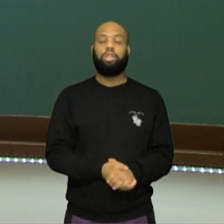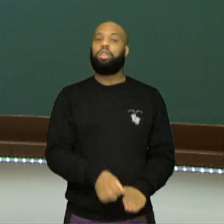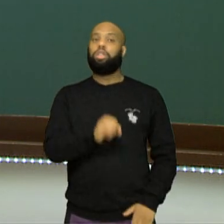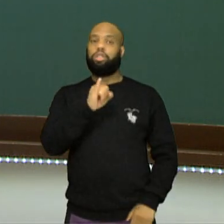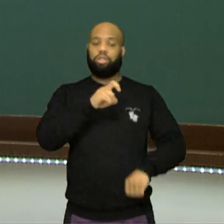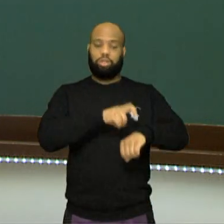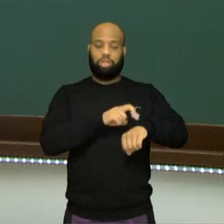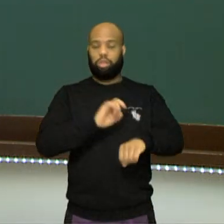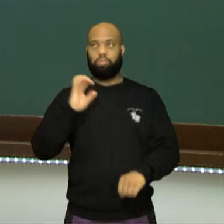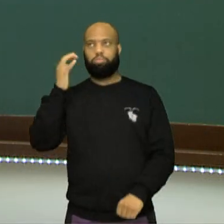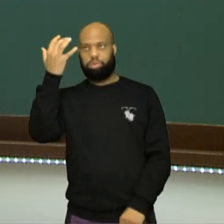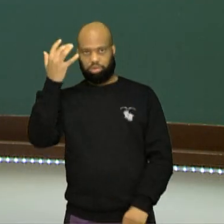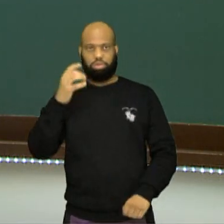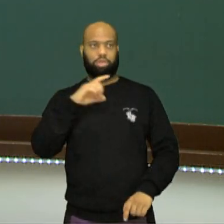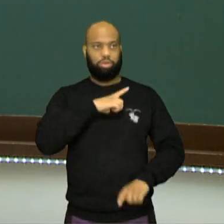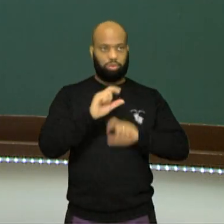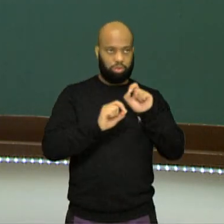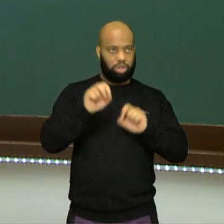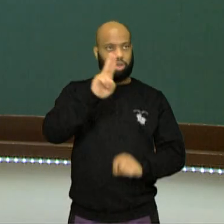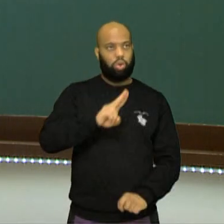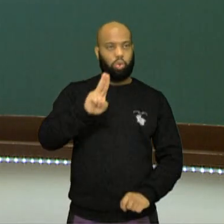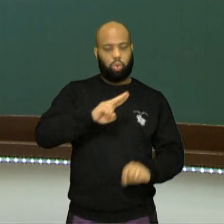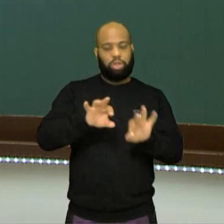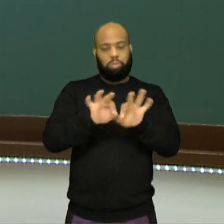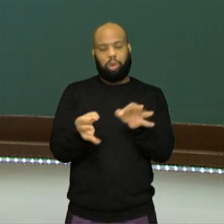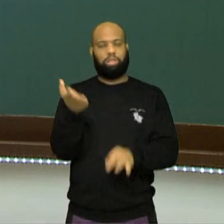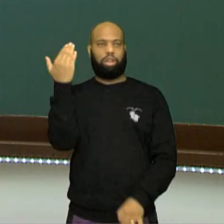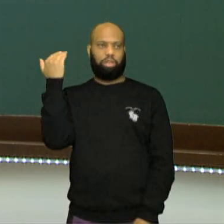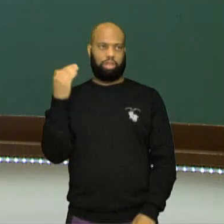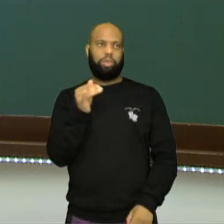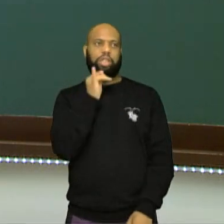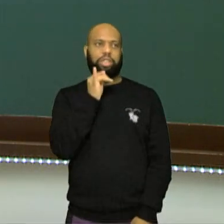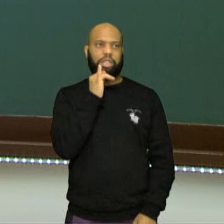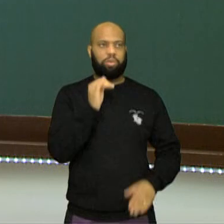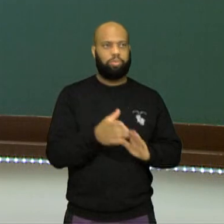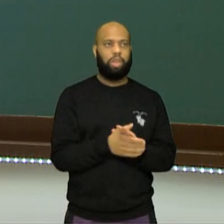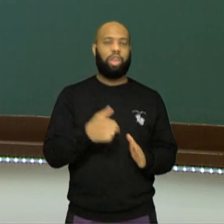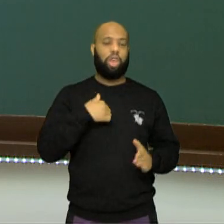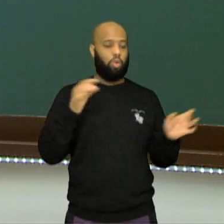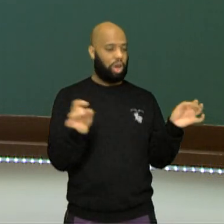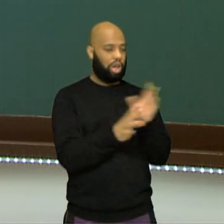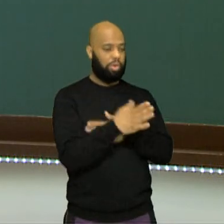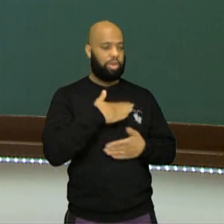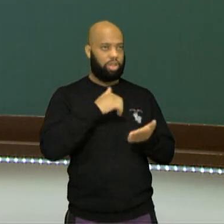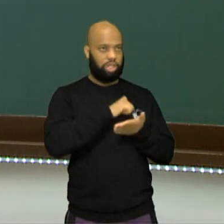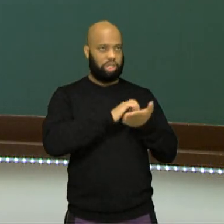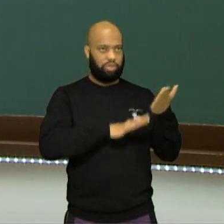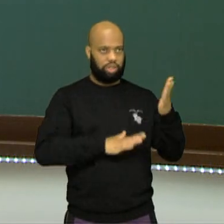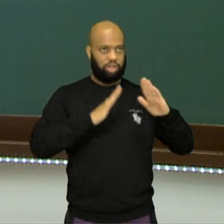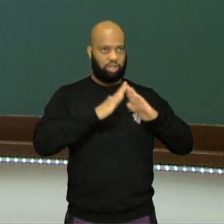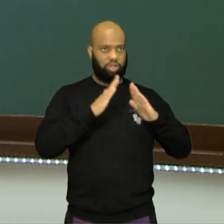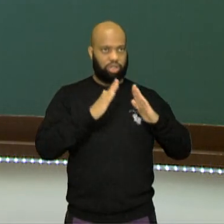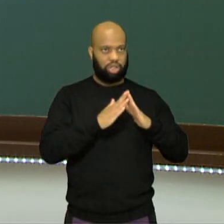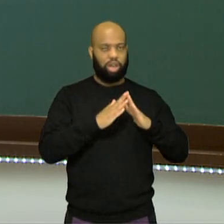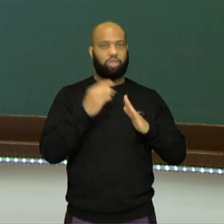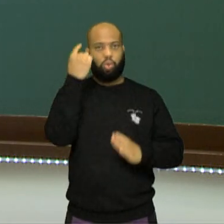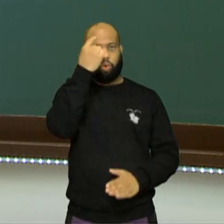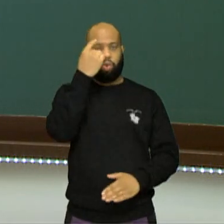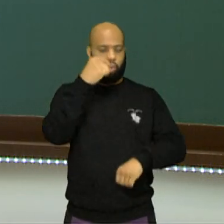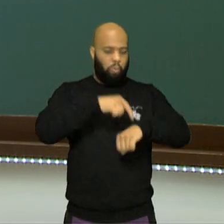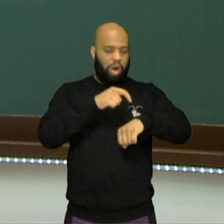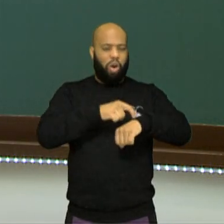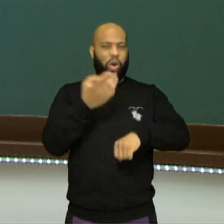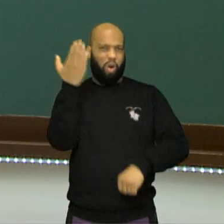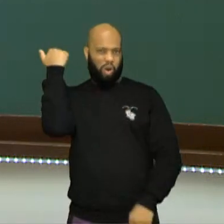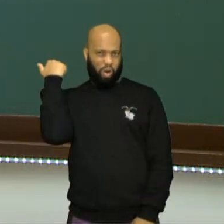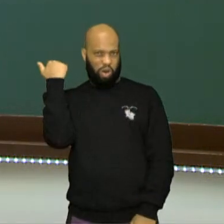ação ocorreu for mencionado ou sugerido, use-se o simple past. Por exemplo, I finished my homework 1 hour ago. 1 hora